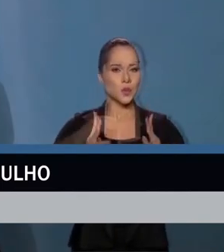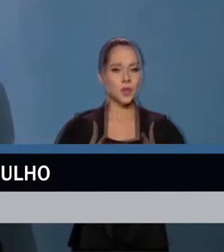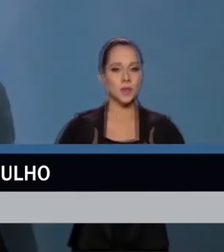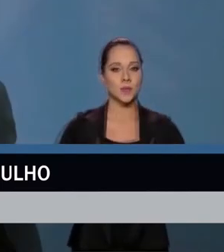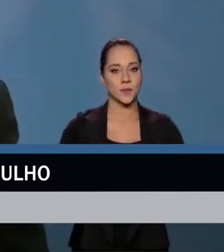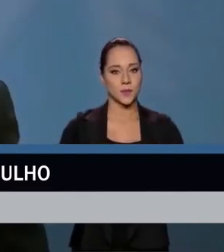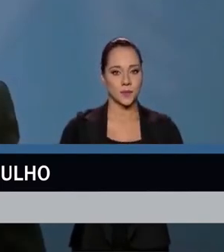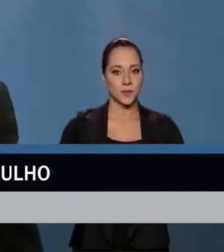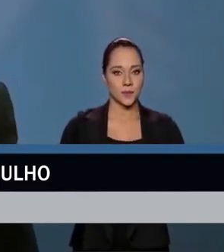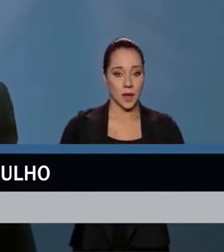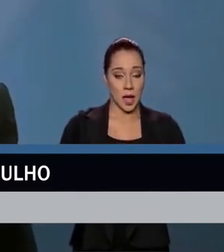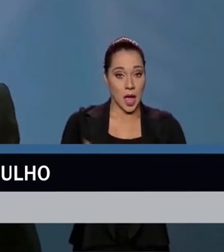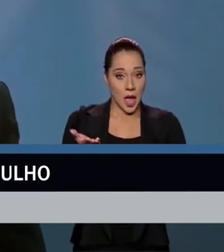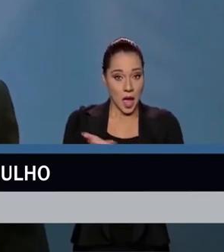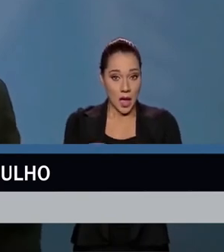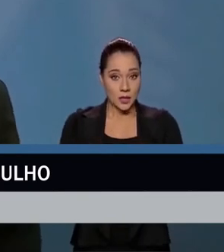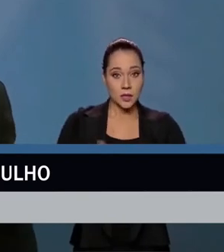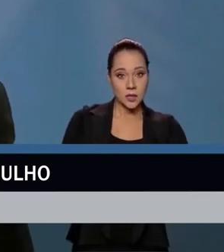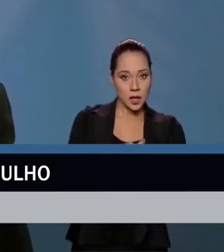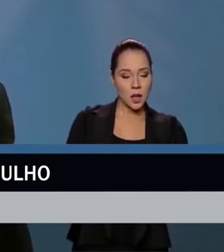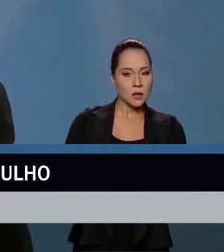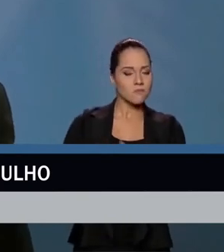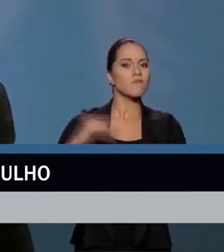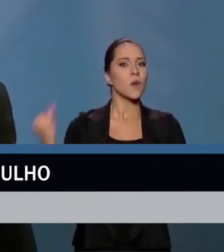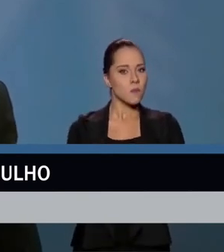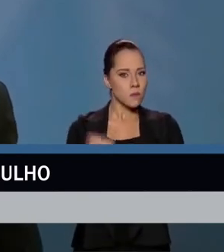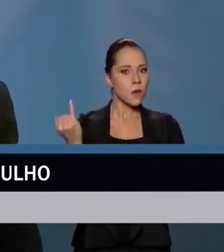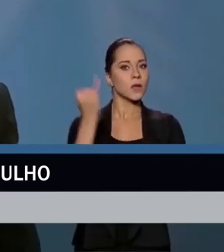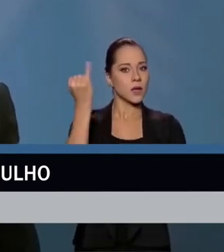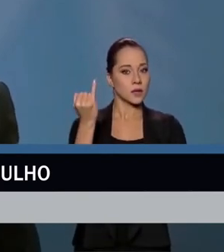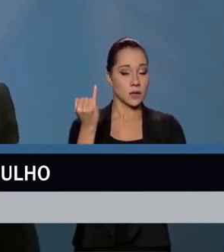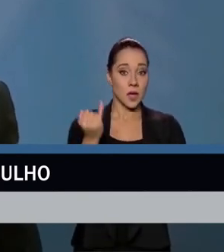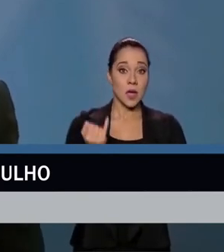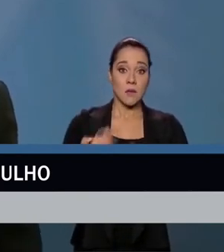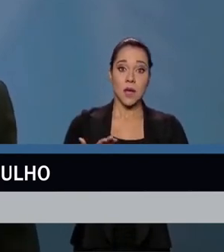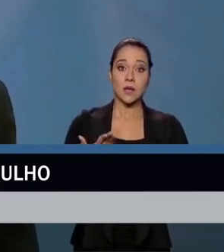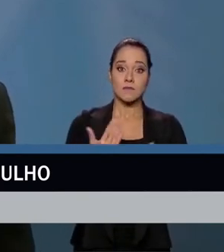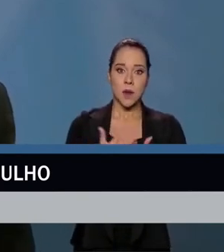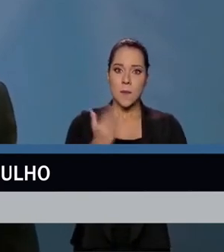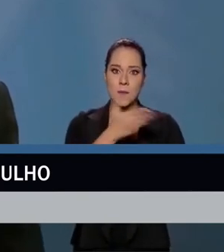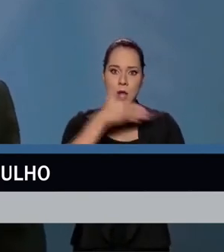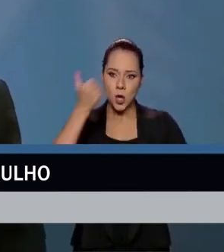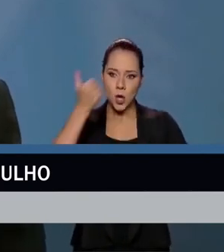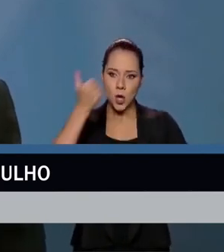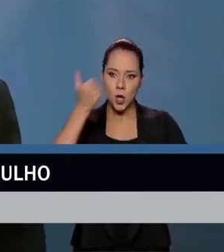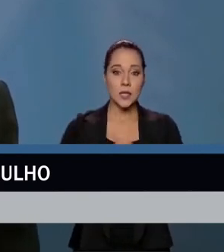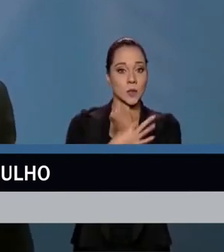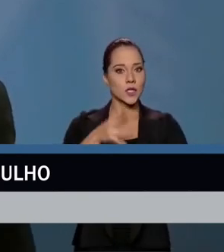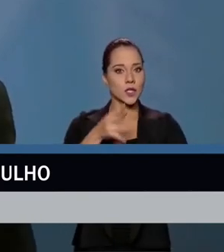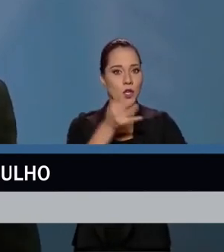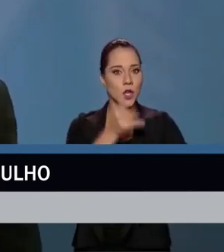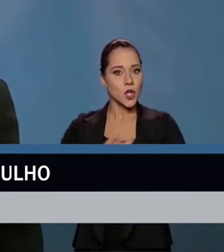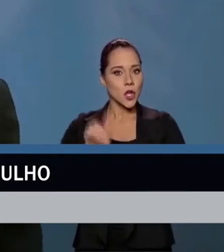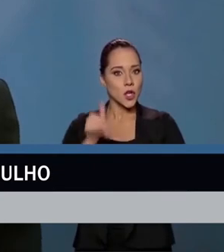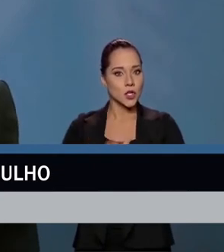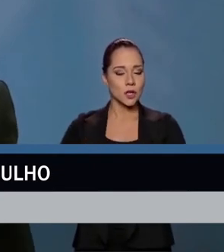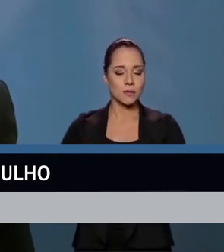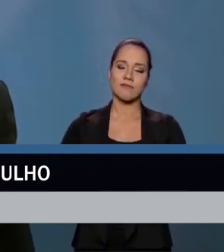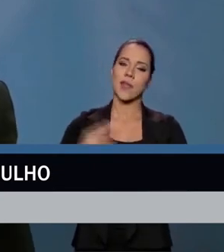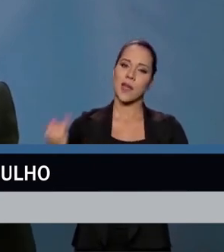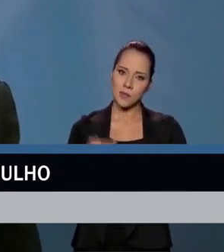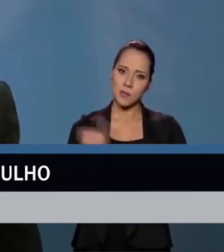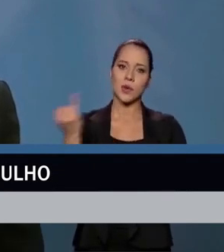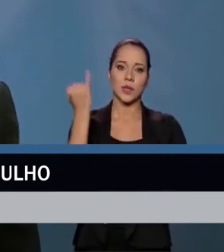renováveis. Essas medidas são essenciais, mas para aumentar nossa segurança energética, é